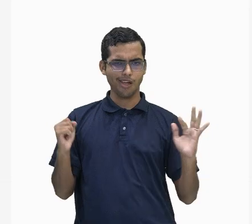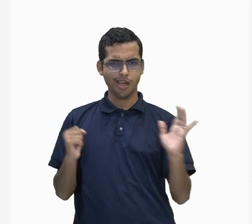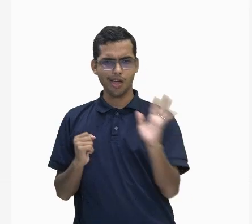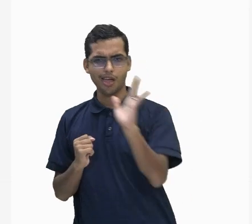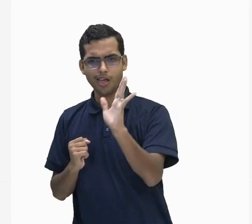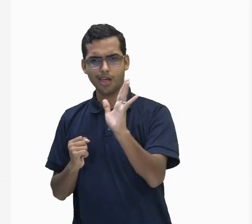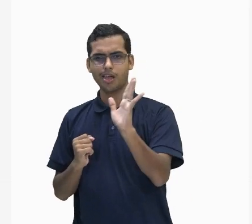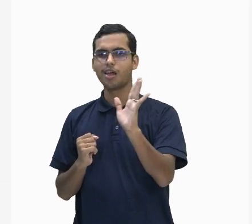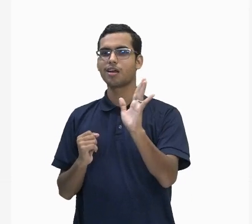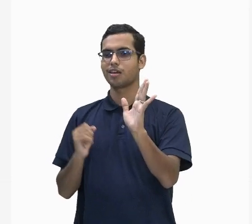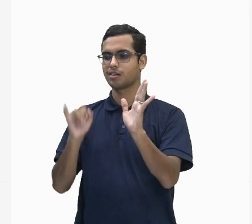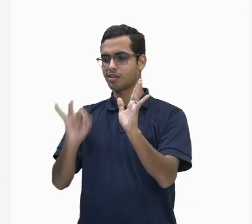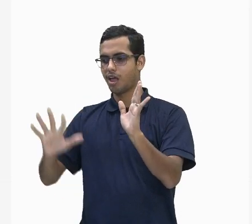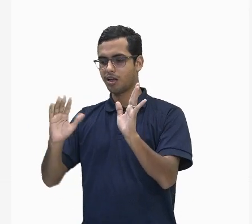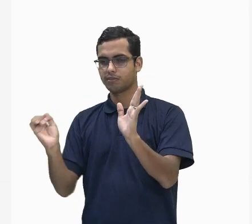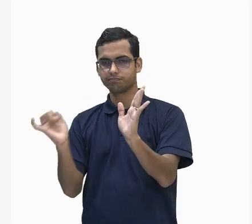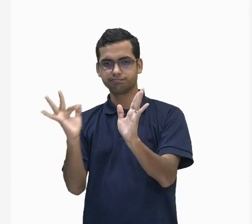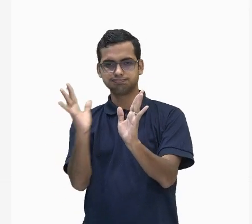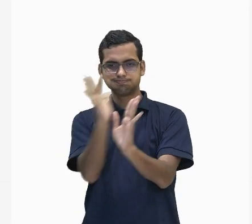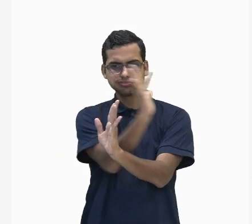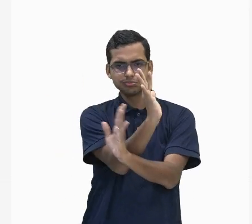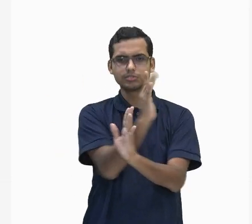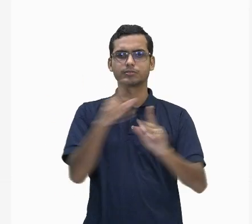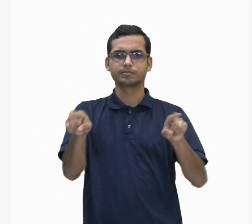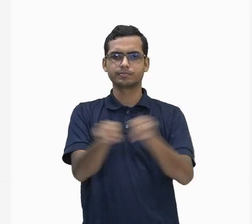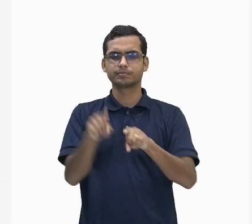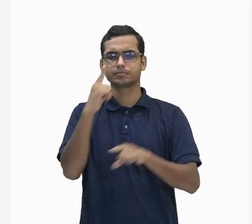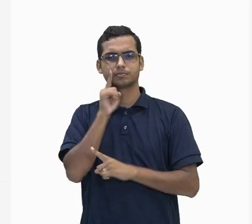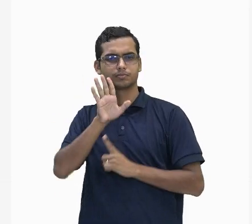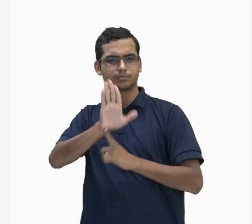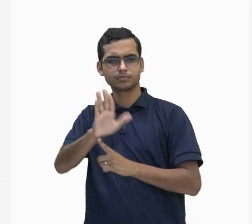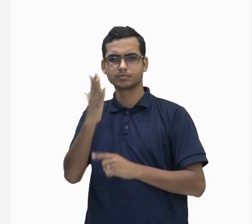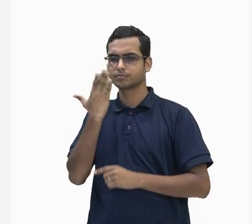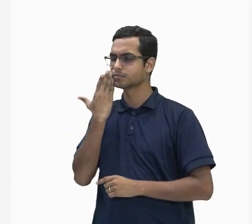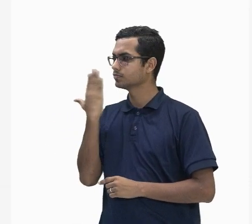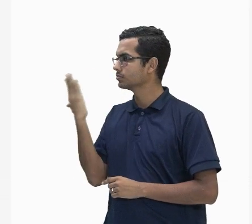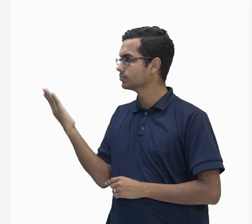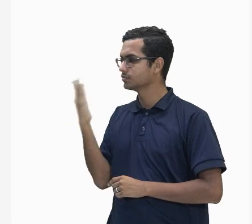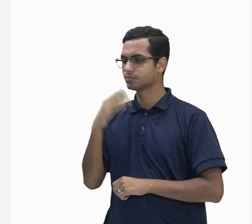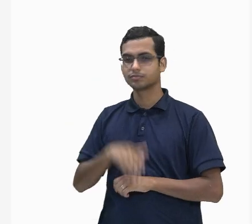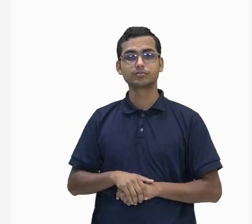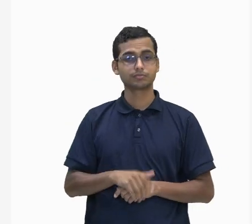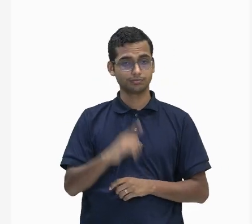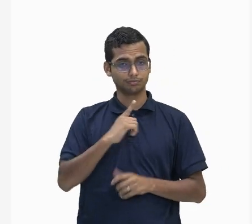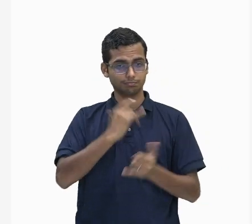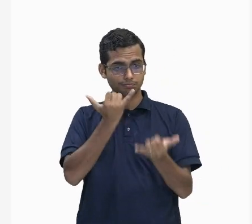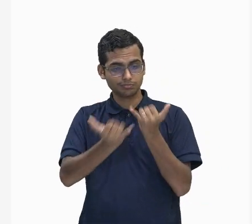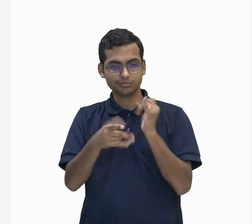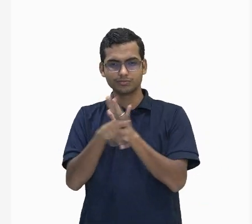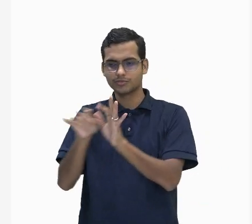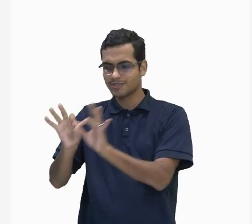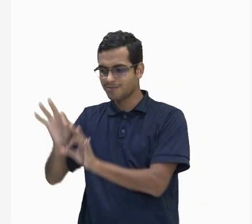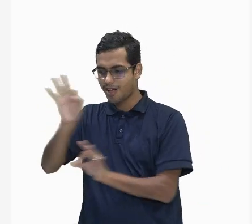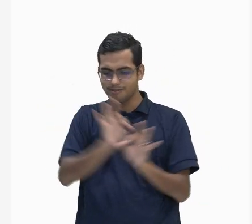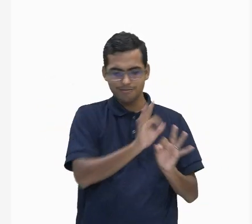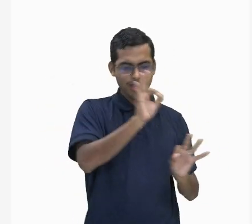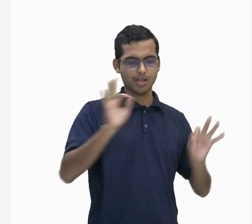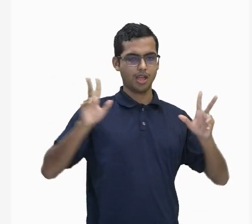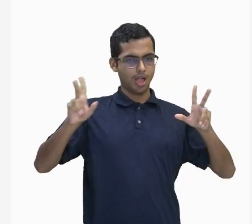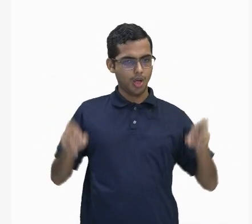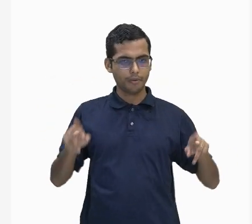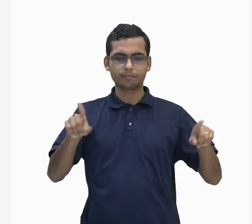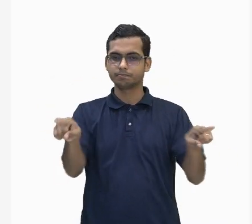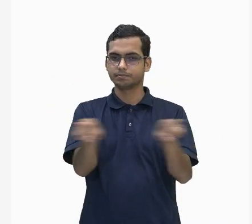do objeto que é visto pelo espelho. Segunda propriedade, olha só, diz respeito às distâncias,